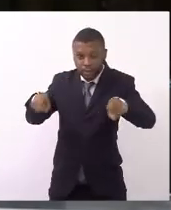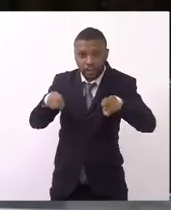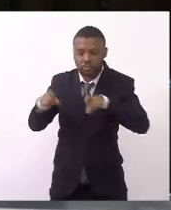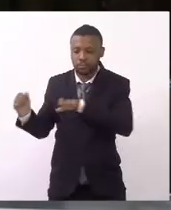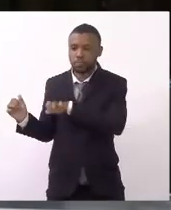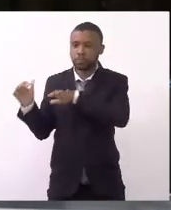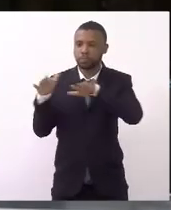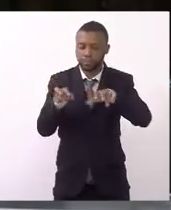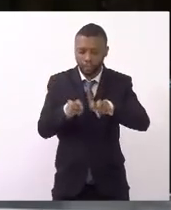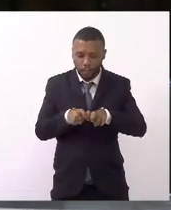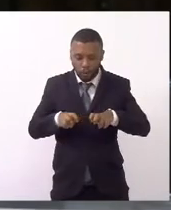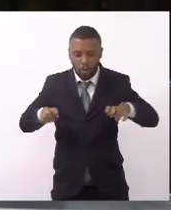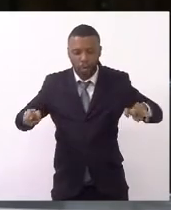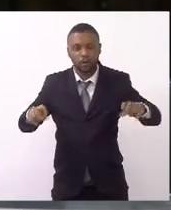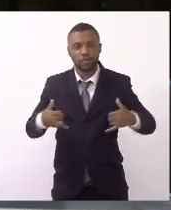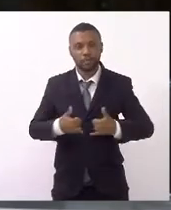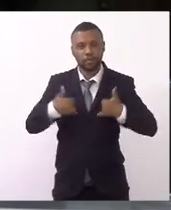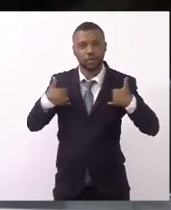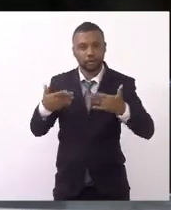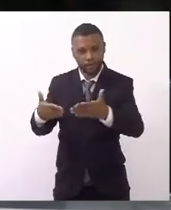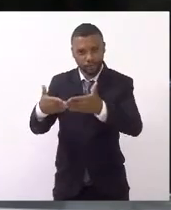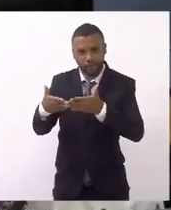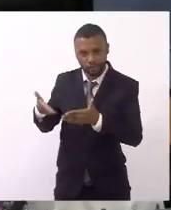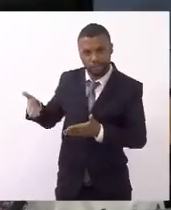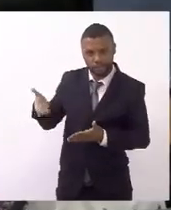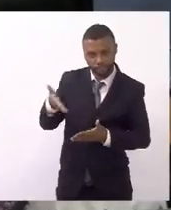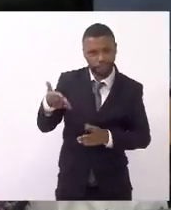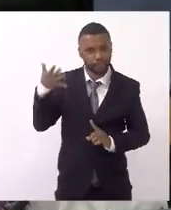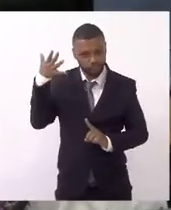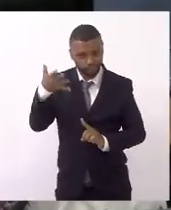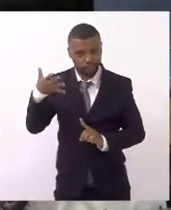nosso na nossa mesa de honra por favor